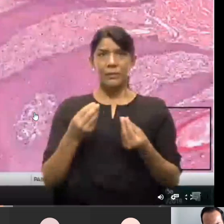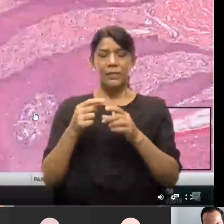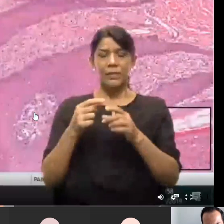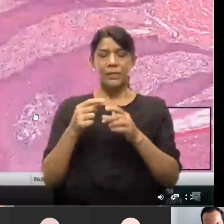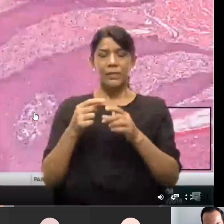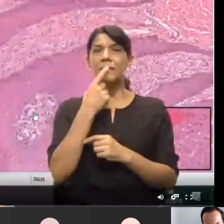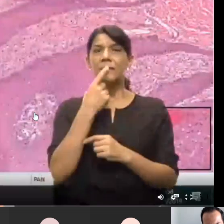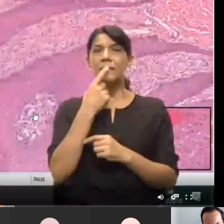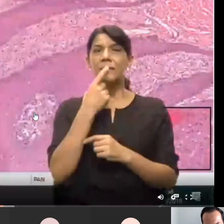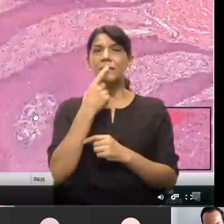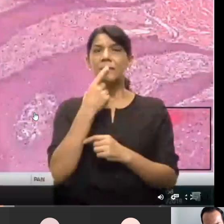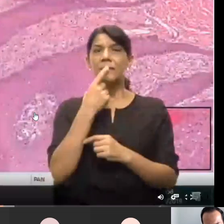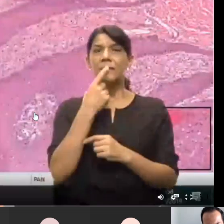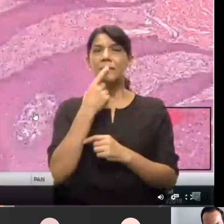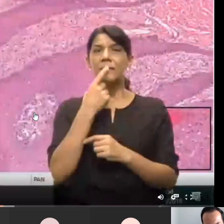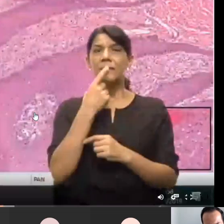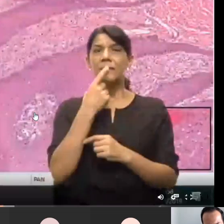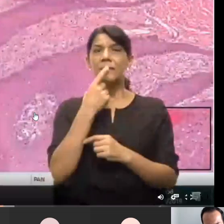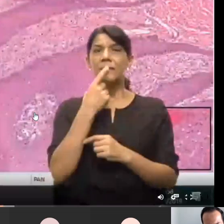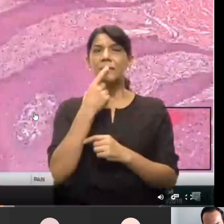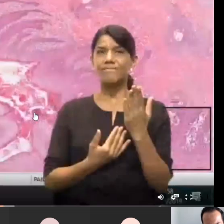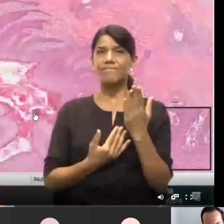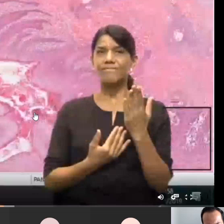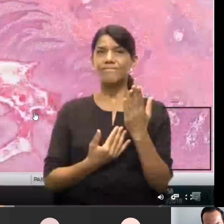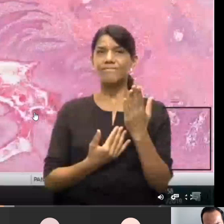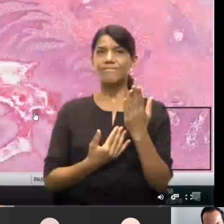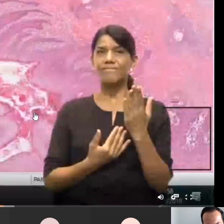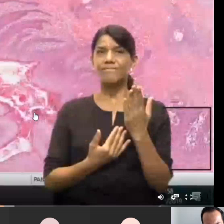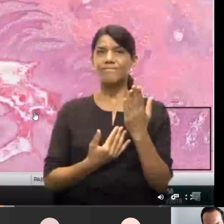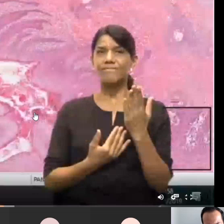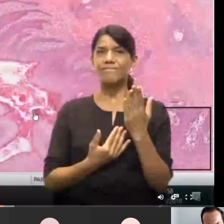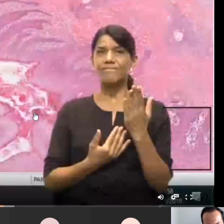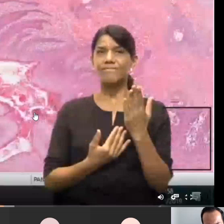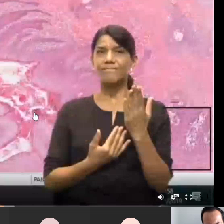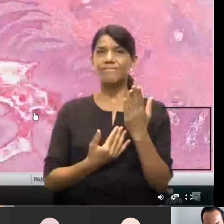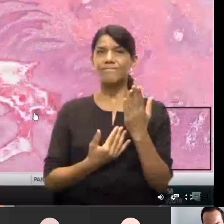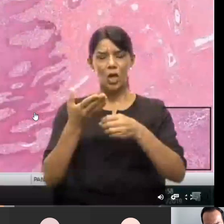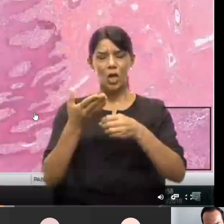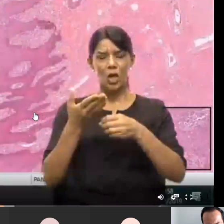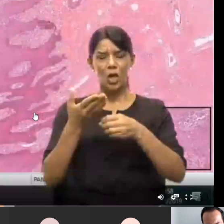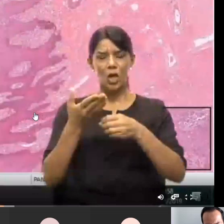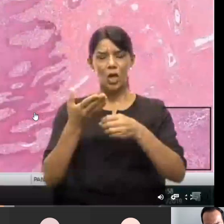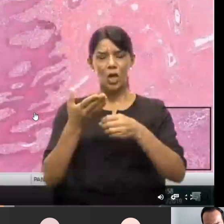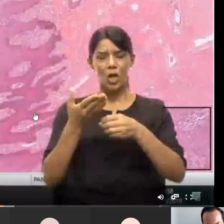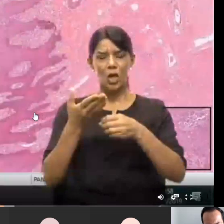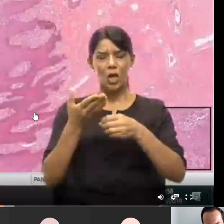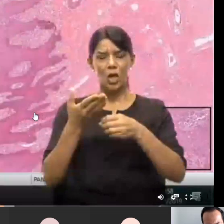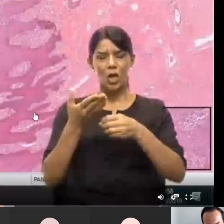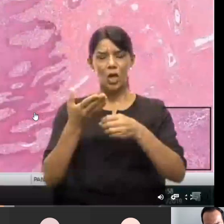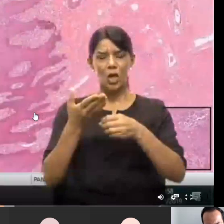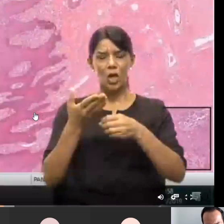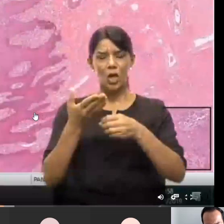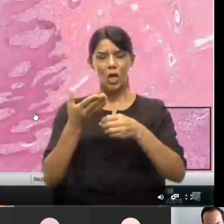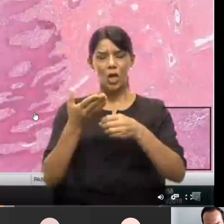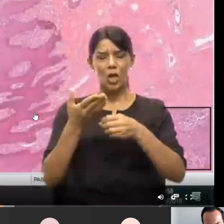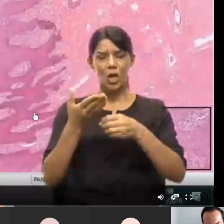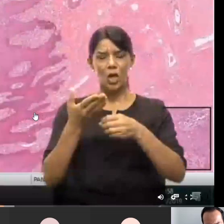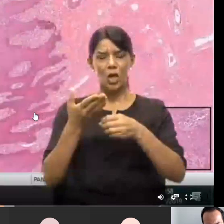sanguíneo, tá? Então, por isso que se você corta uma verruga, há um sangramento, porque é uma região